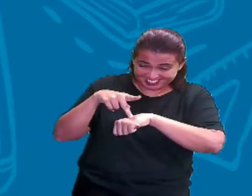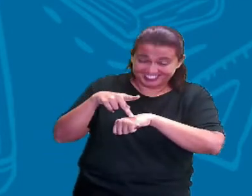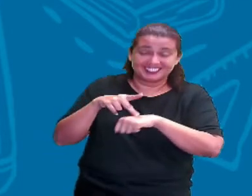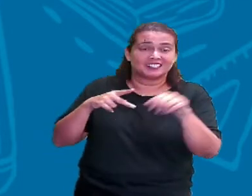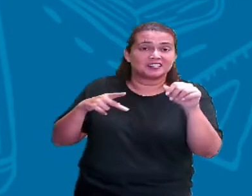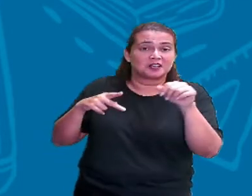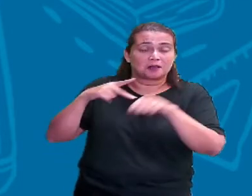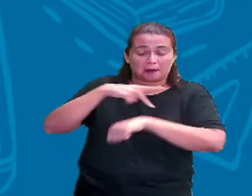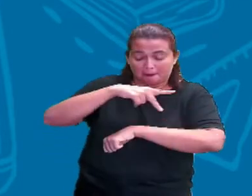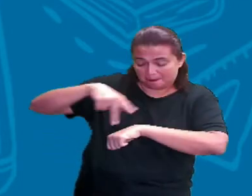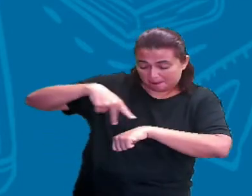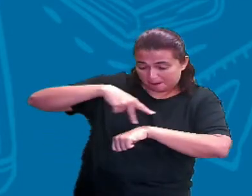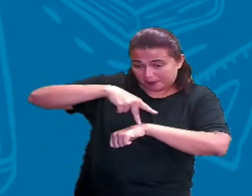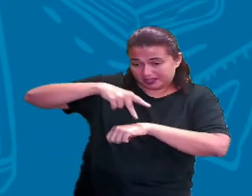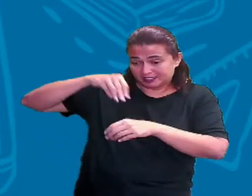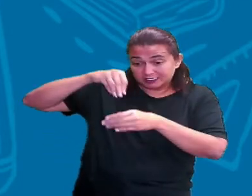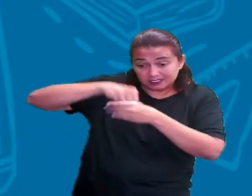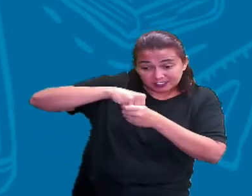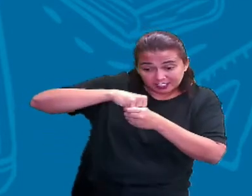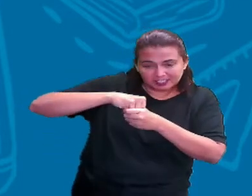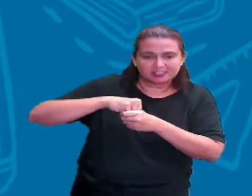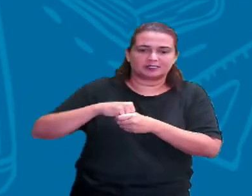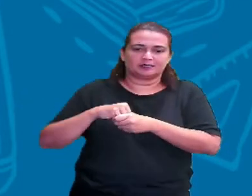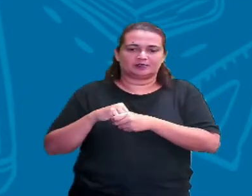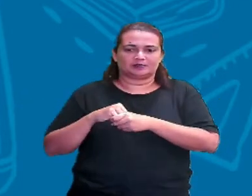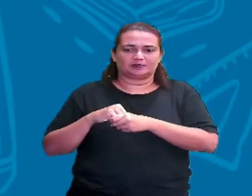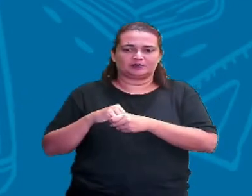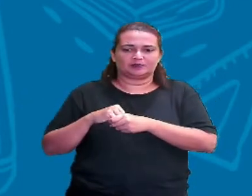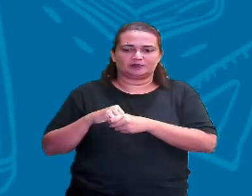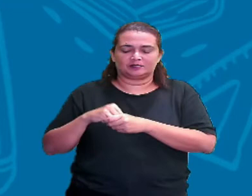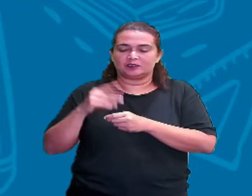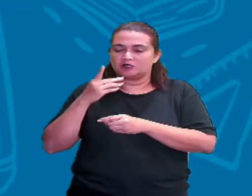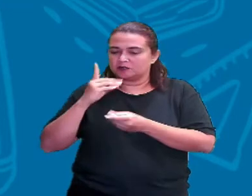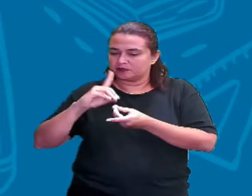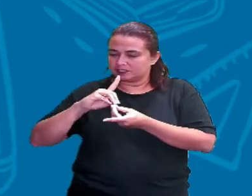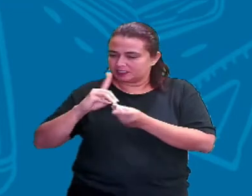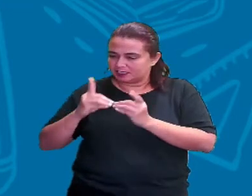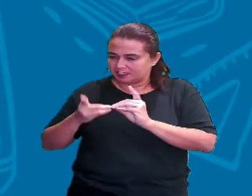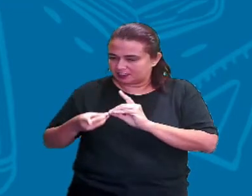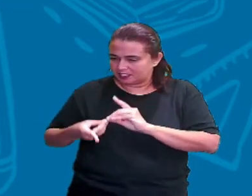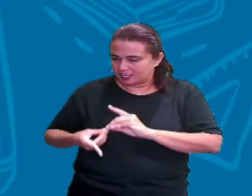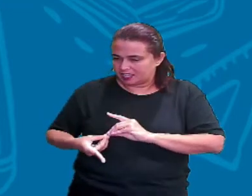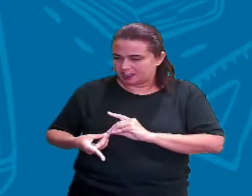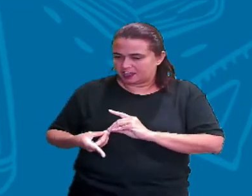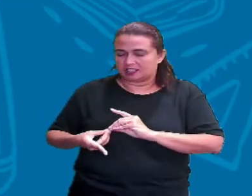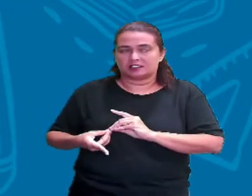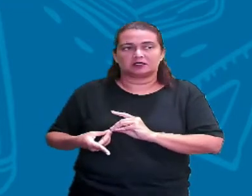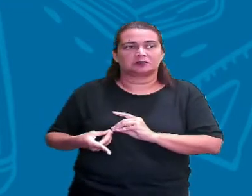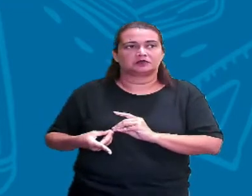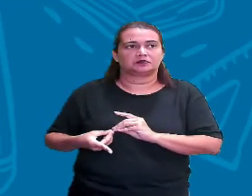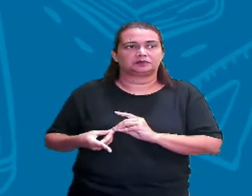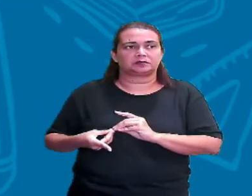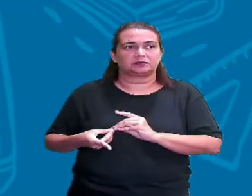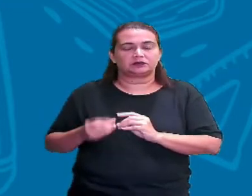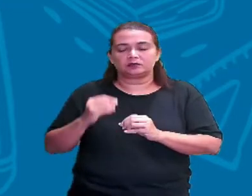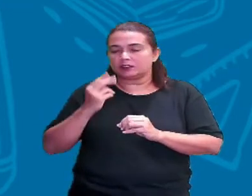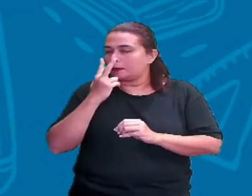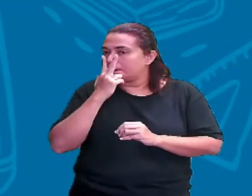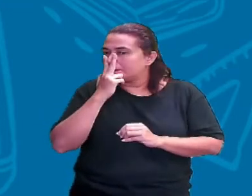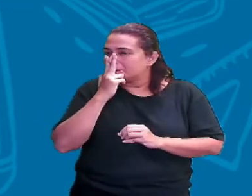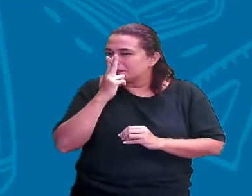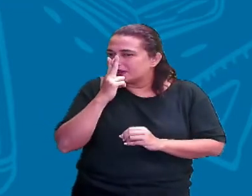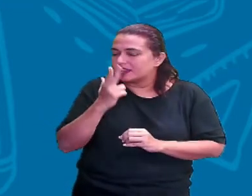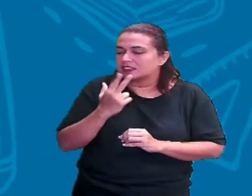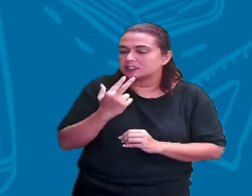o regionalismo, formando aí um dialeto, não é? É como se fosse um micro-idioma, né?